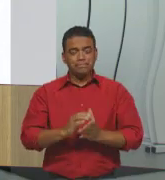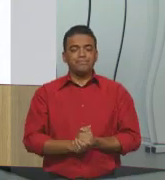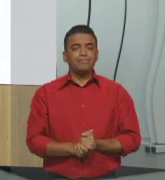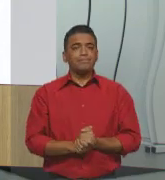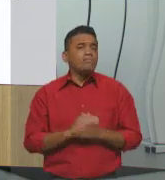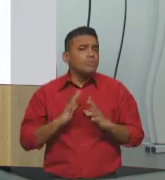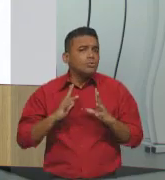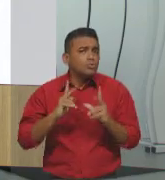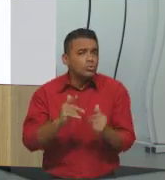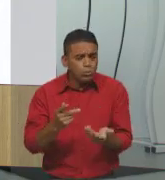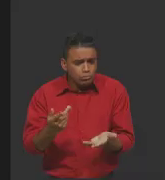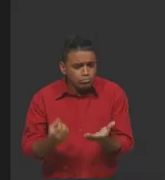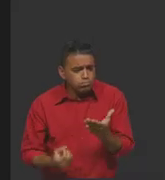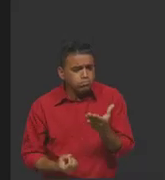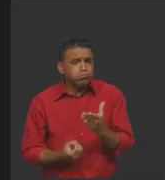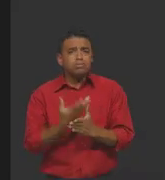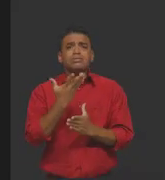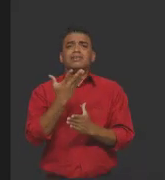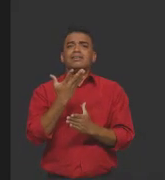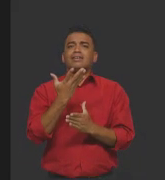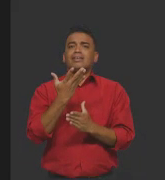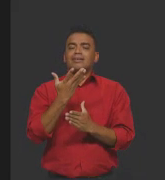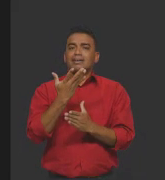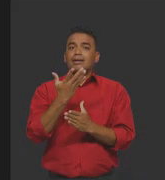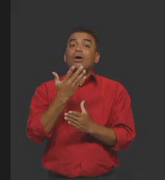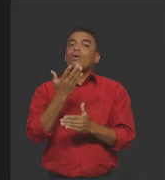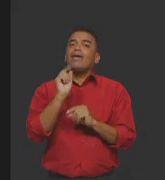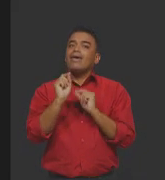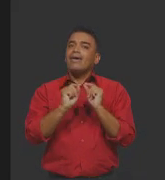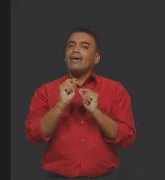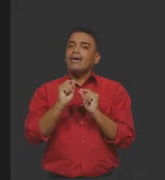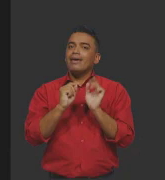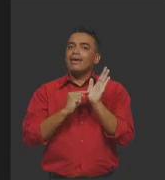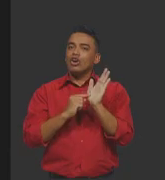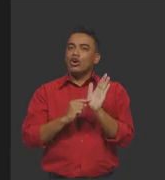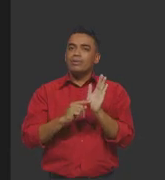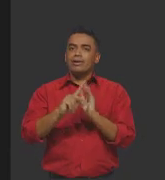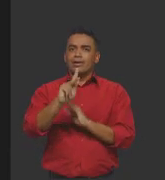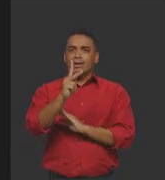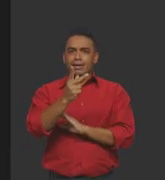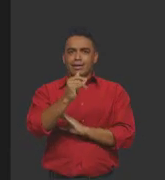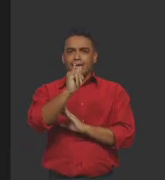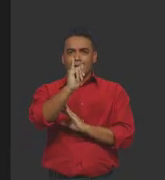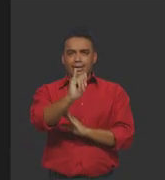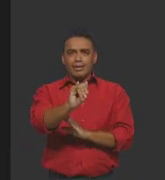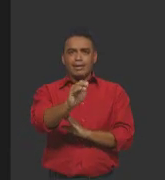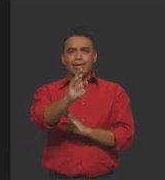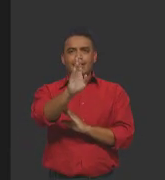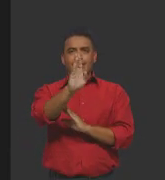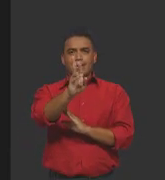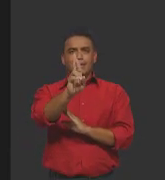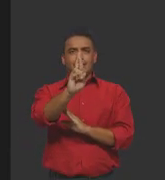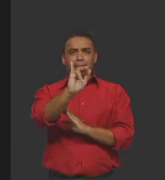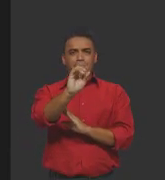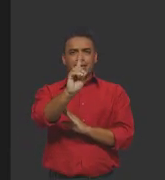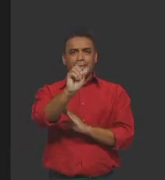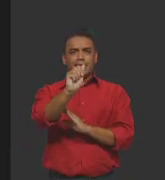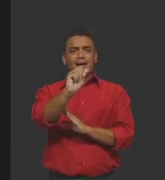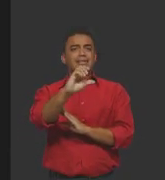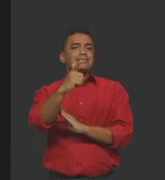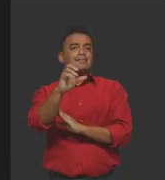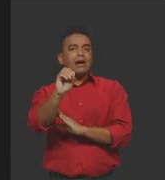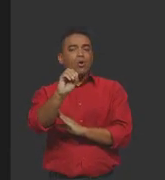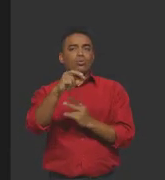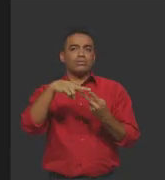tudo isso vai acontecer também através de um processo que a gente chama de hibridação, por exemplo, do